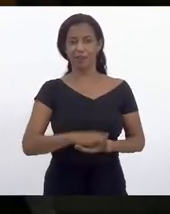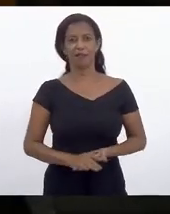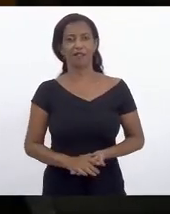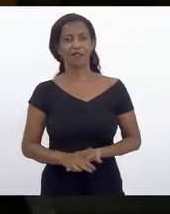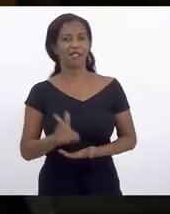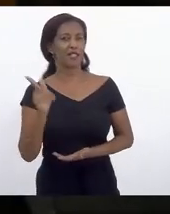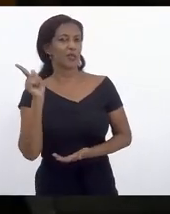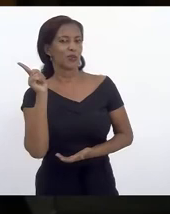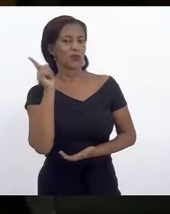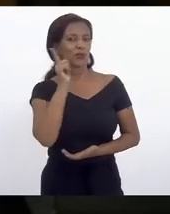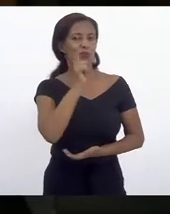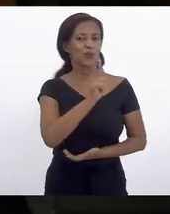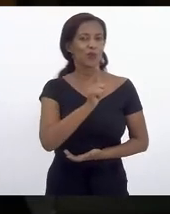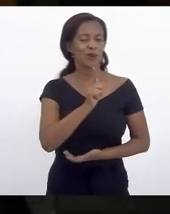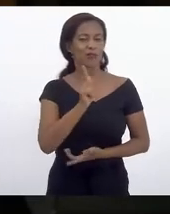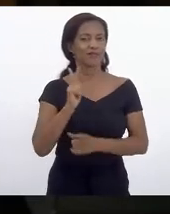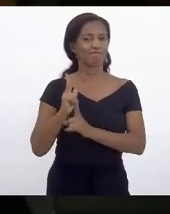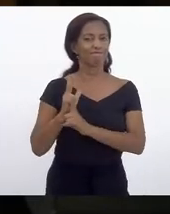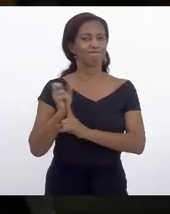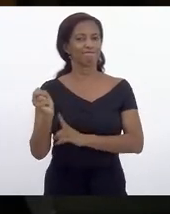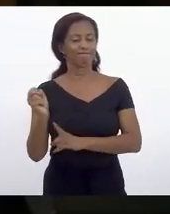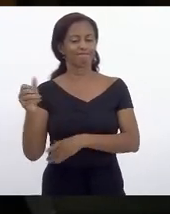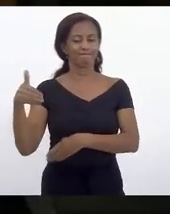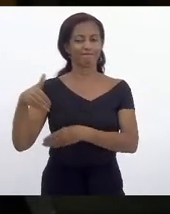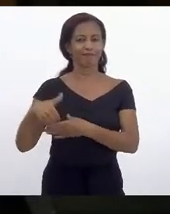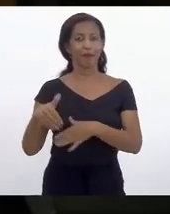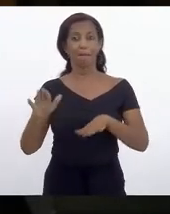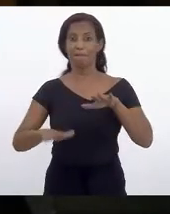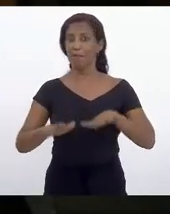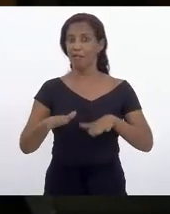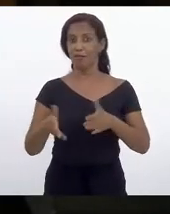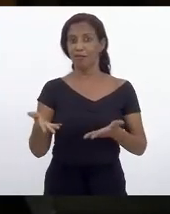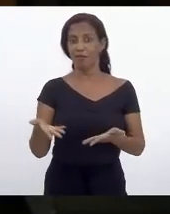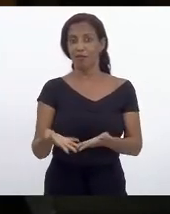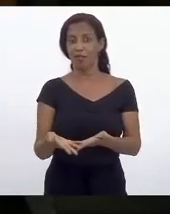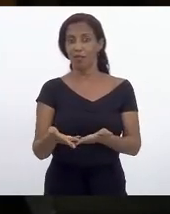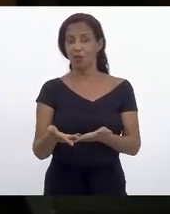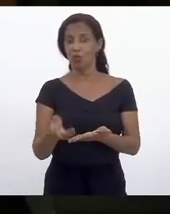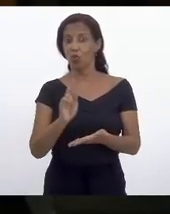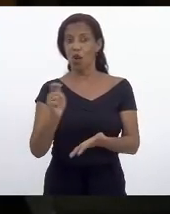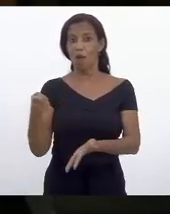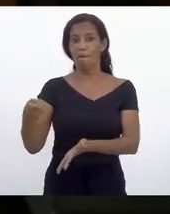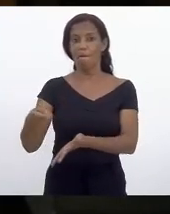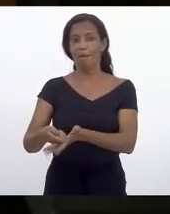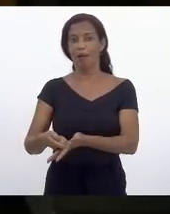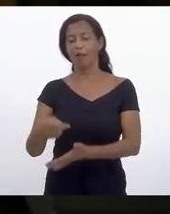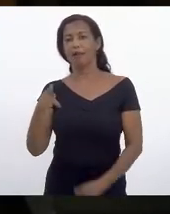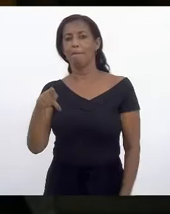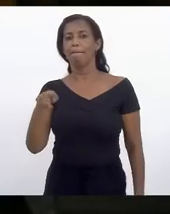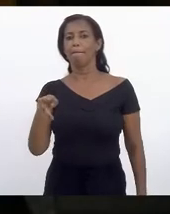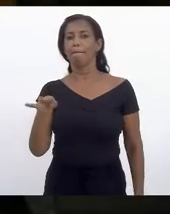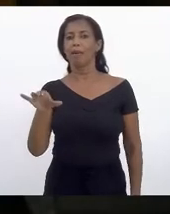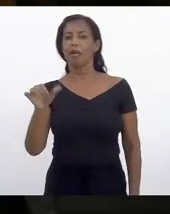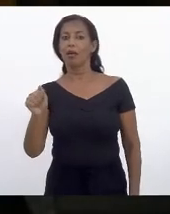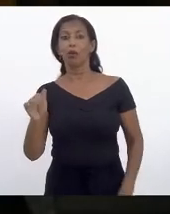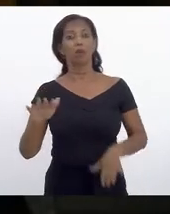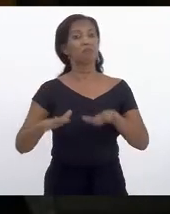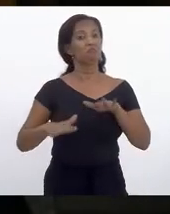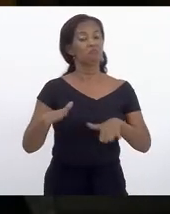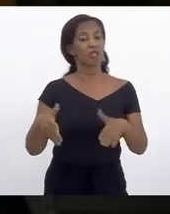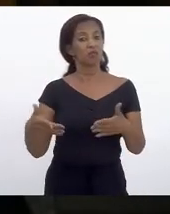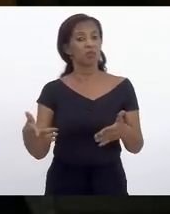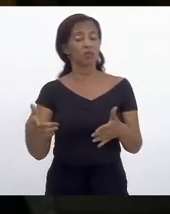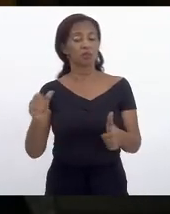se cacifa eleitoralmente. Mesmo que para isso não pague precatório, mesmo que para isso